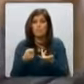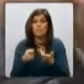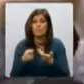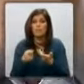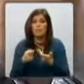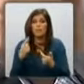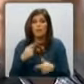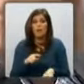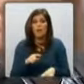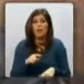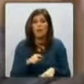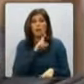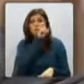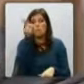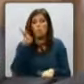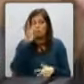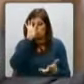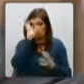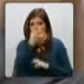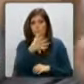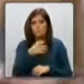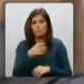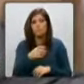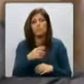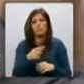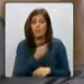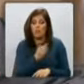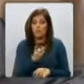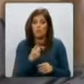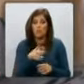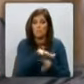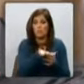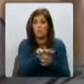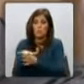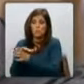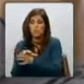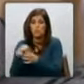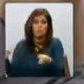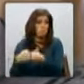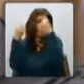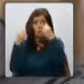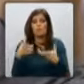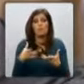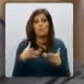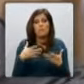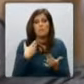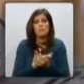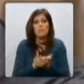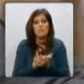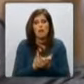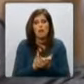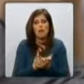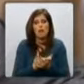vá lá, reações violentas. E esses dois caldos acabam por colidir e acabam por ter grandes,